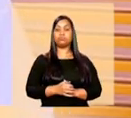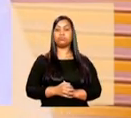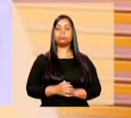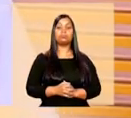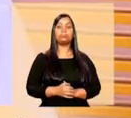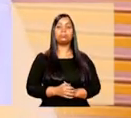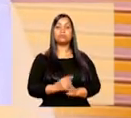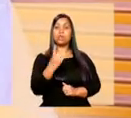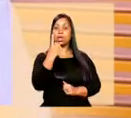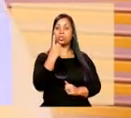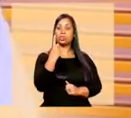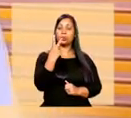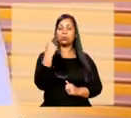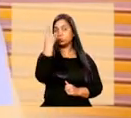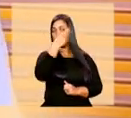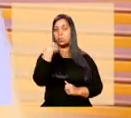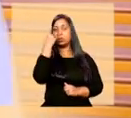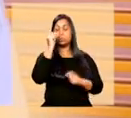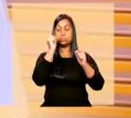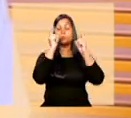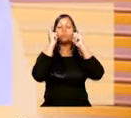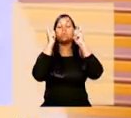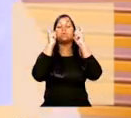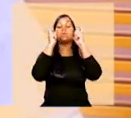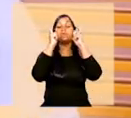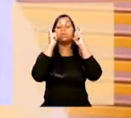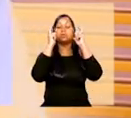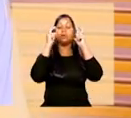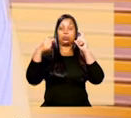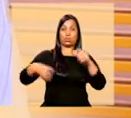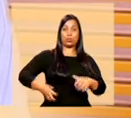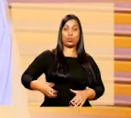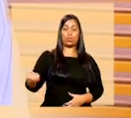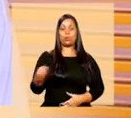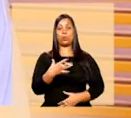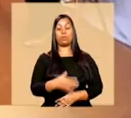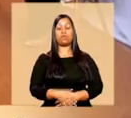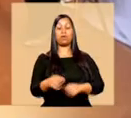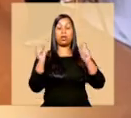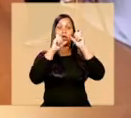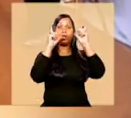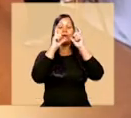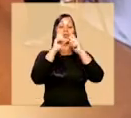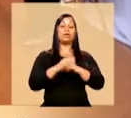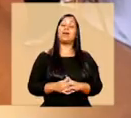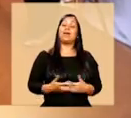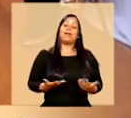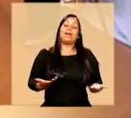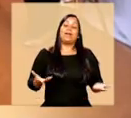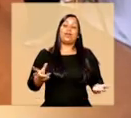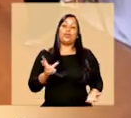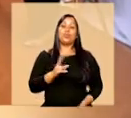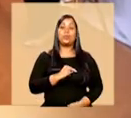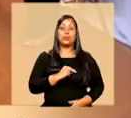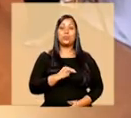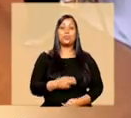dali, só 12 horas depois que eu fui acordar, já com o fígado novo. E quando acordou, como é que foi a emoção? Ah, meu